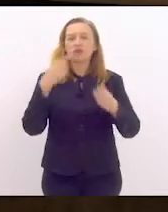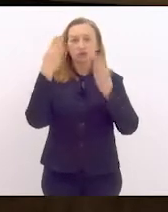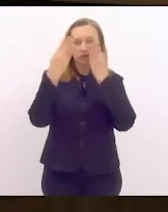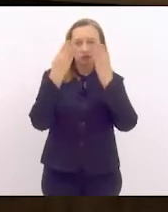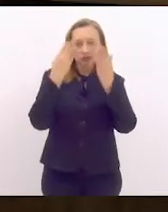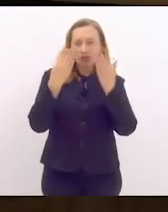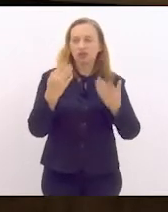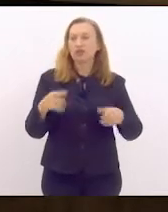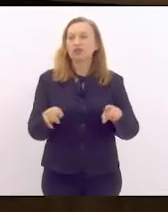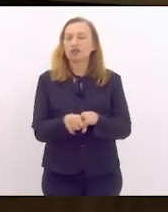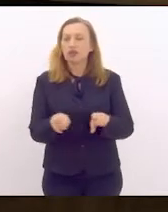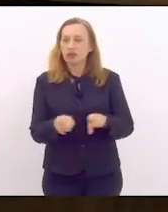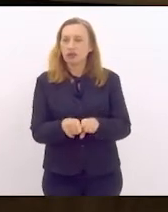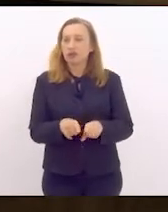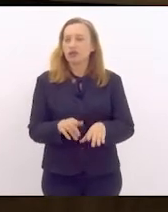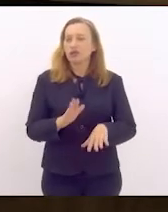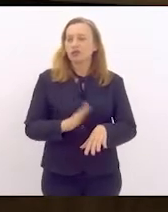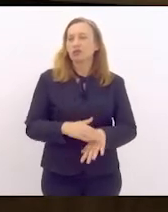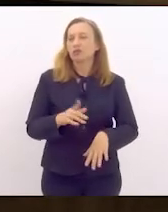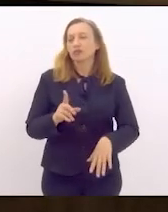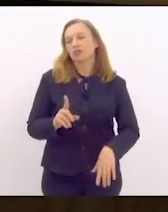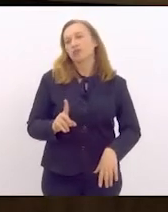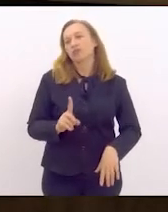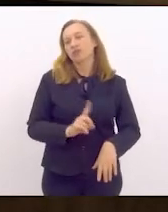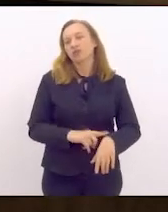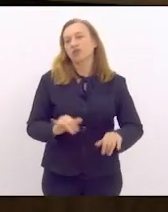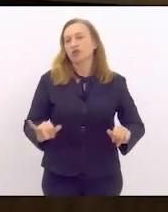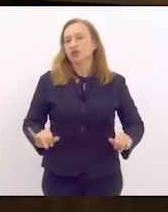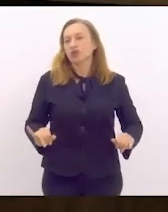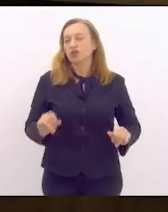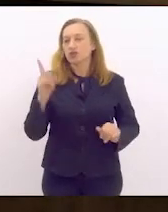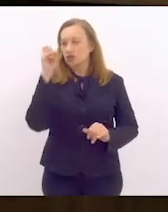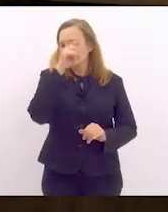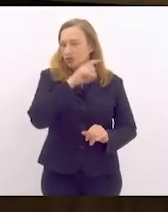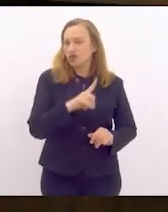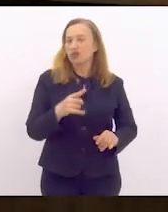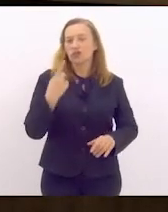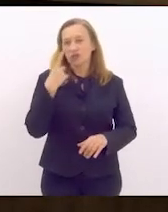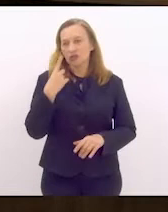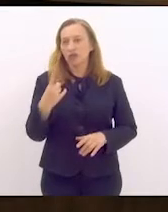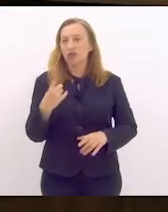e também, em situações mais difíceis, né, levar em conta a possibilidade de ter